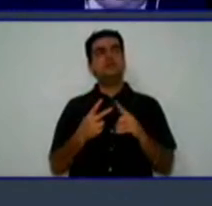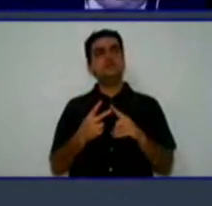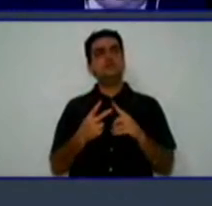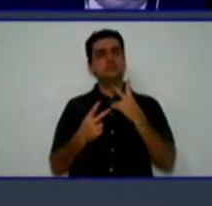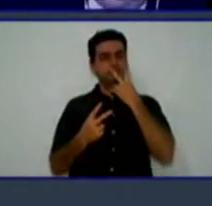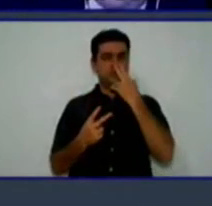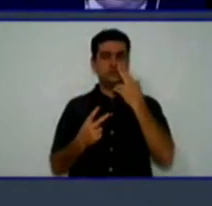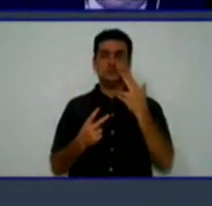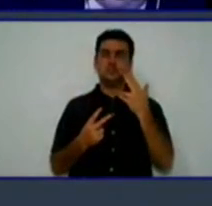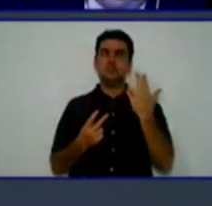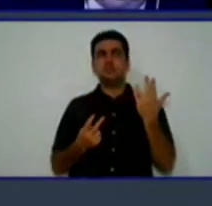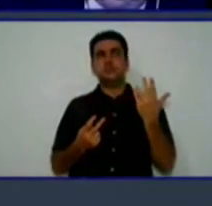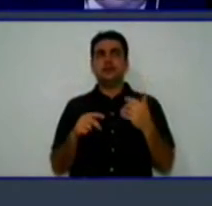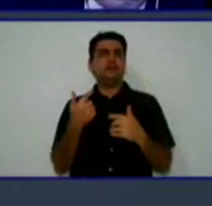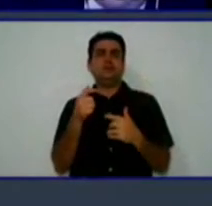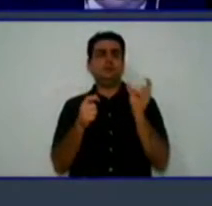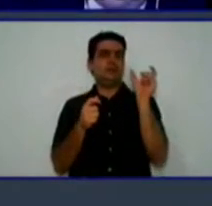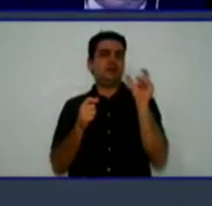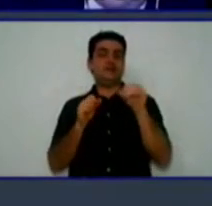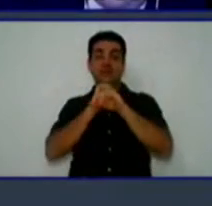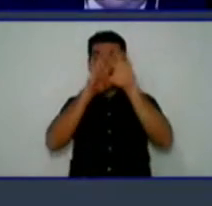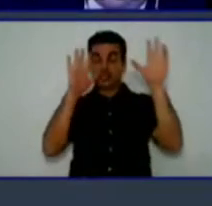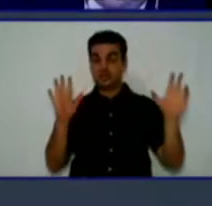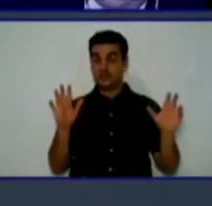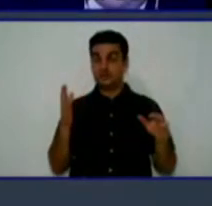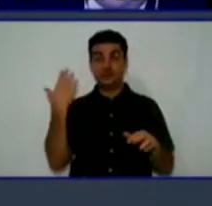além da ausência de permissivo legal,